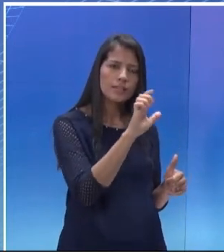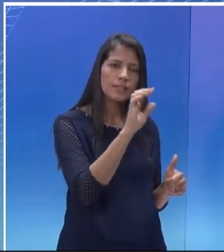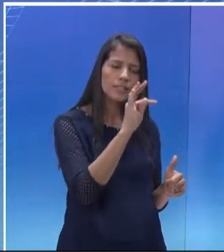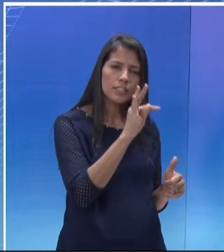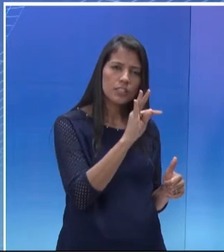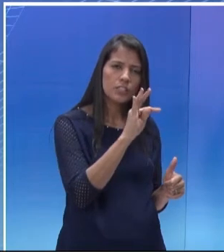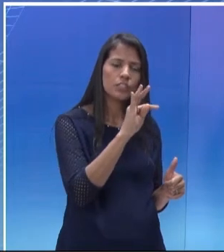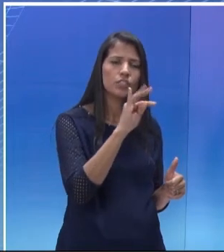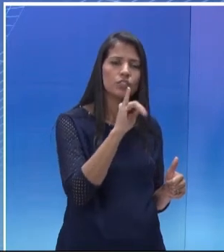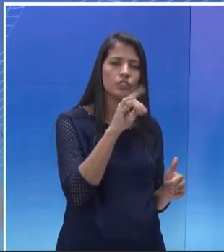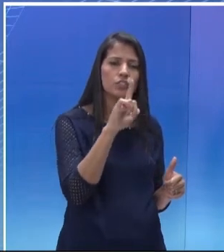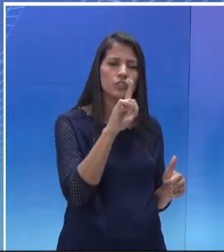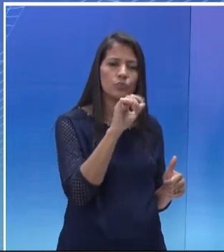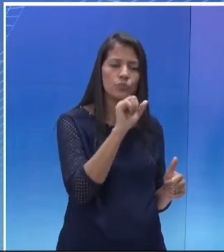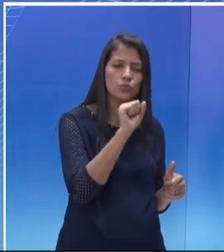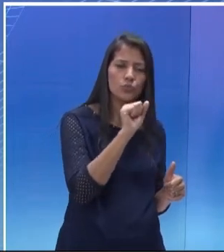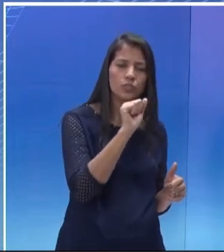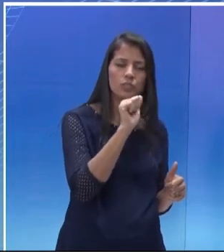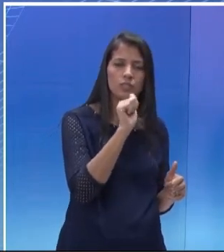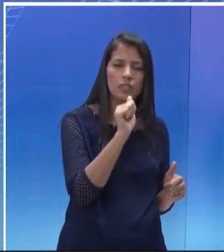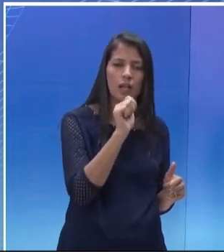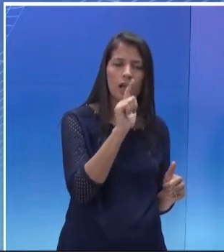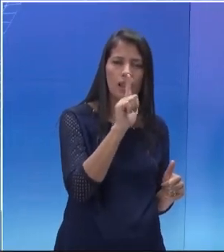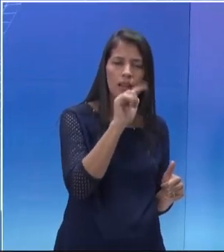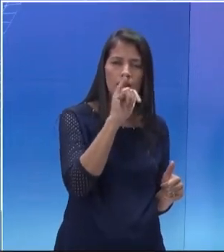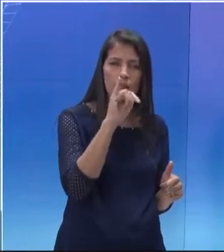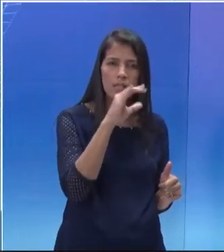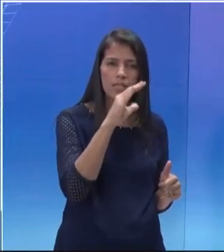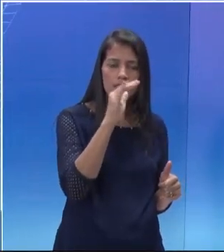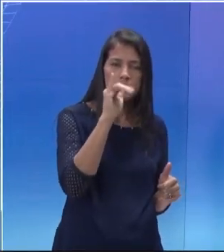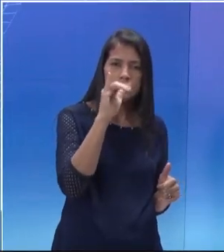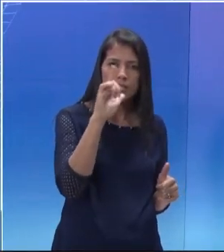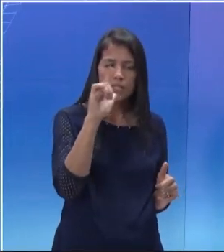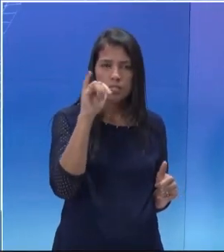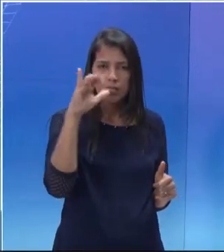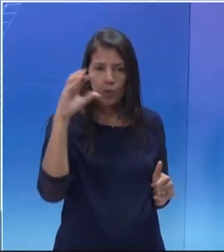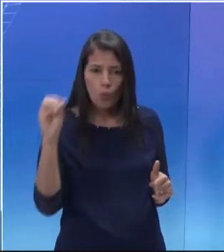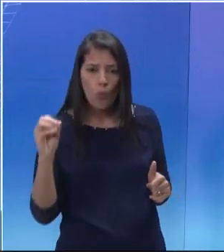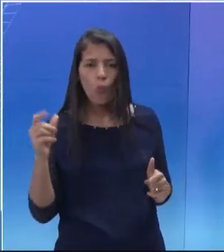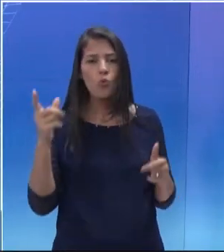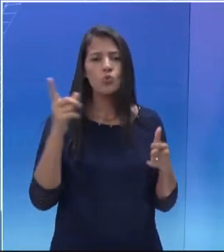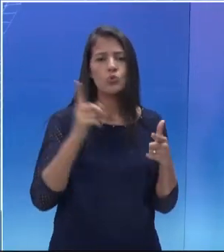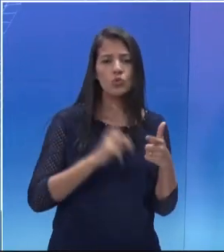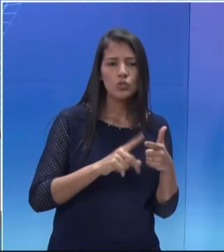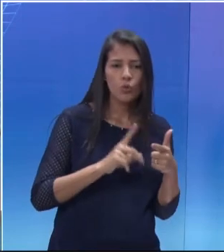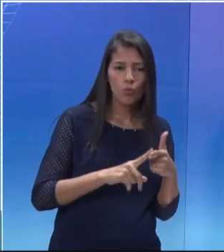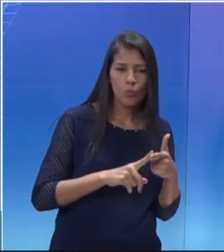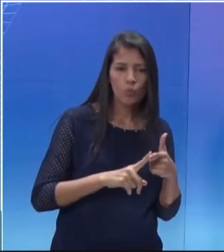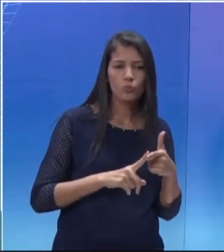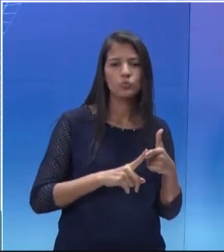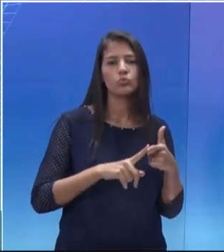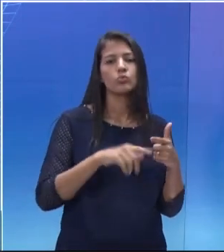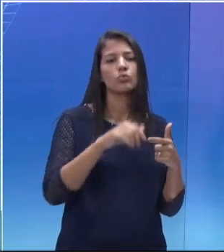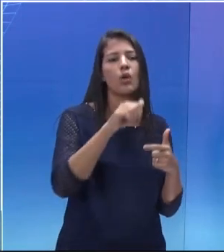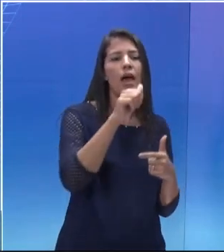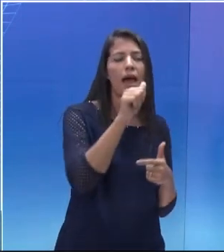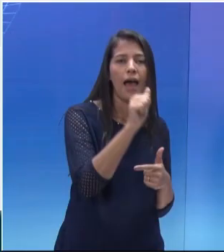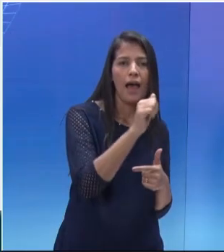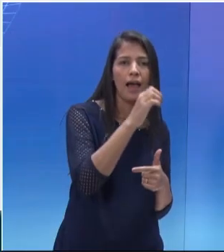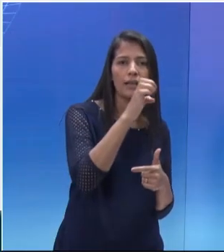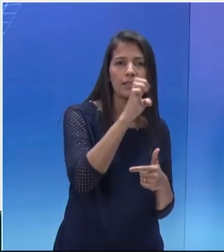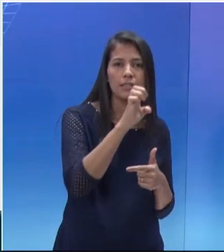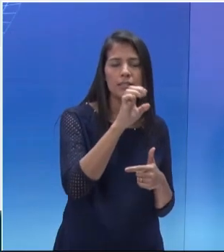confundir. Cuidado, então, na hora da resolução. Mas vamos aqui para os dados que chamou mais atenção na resolução.